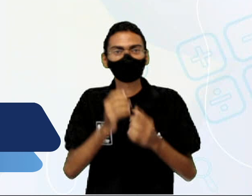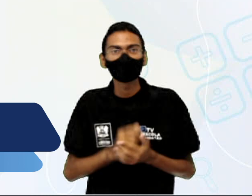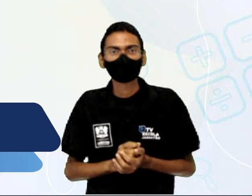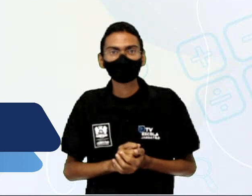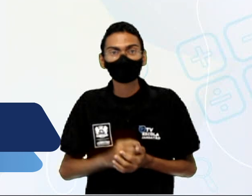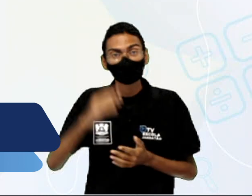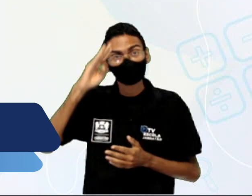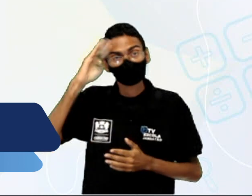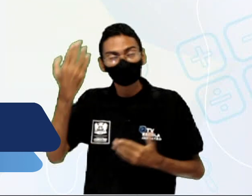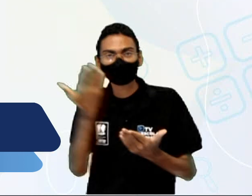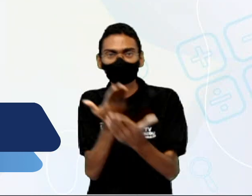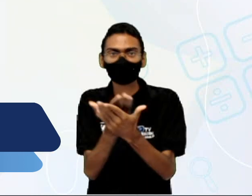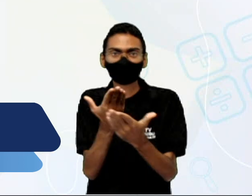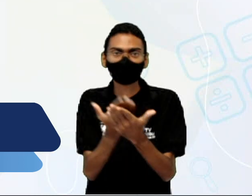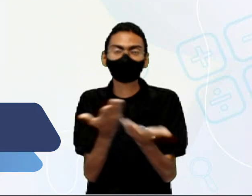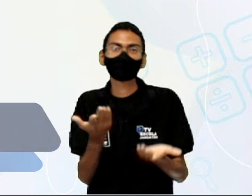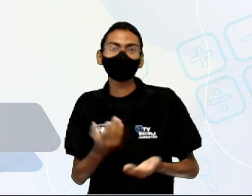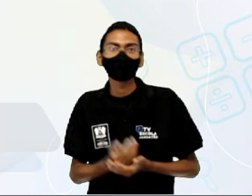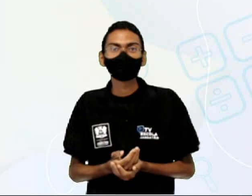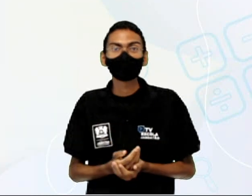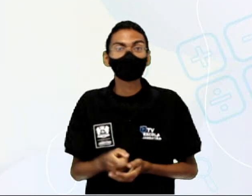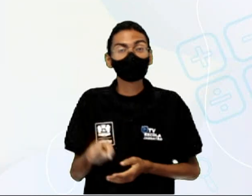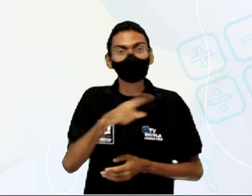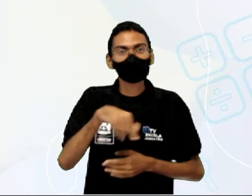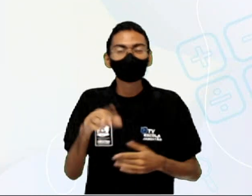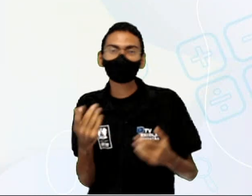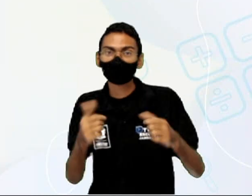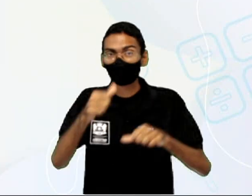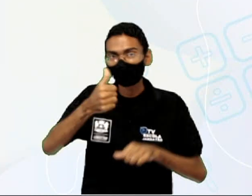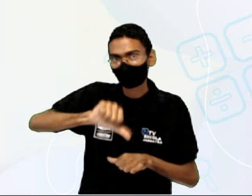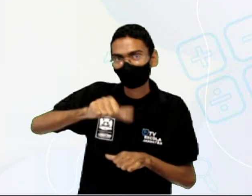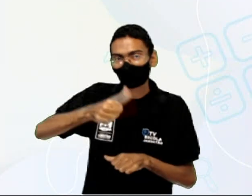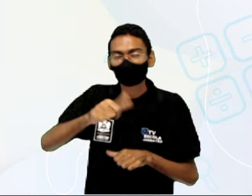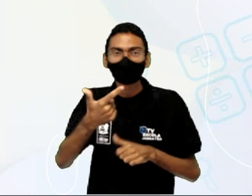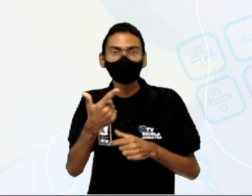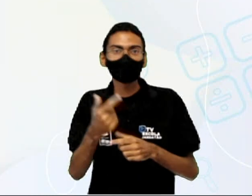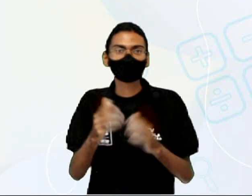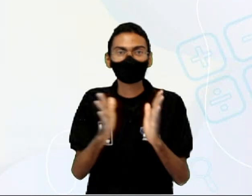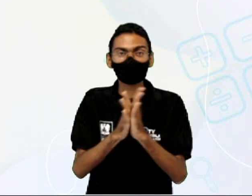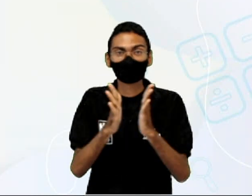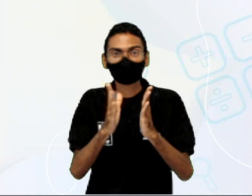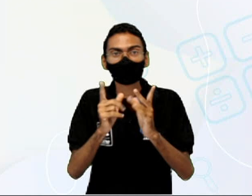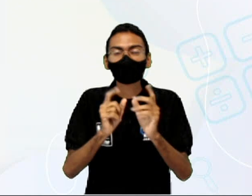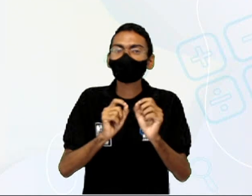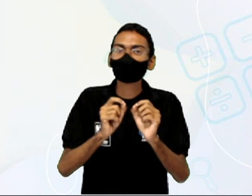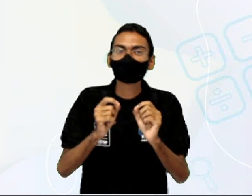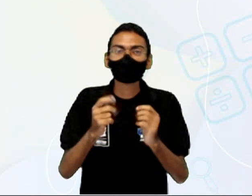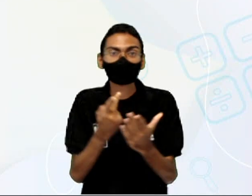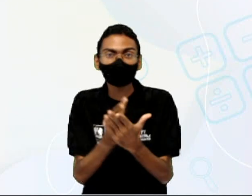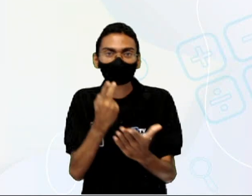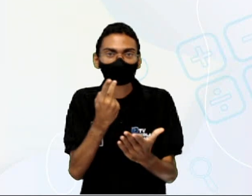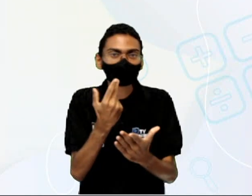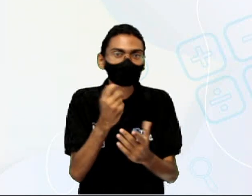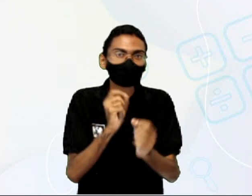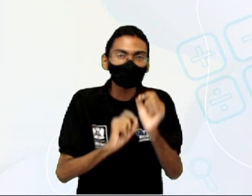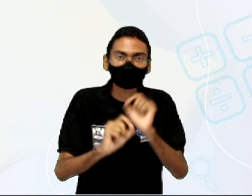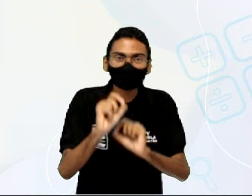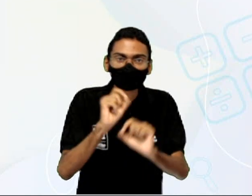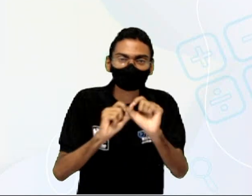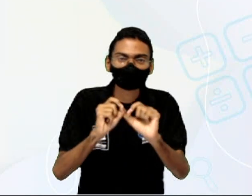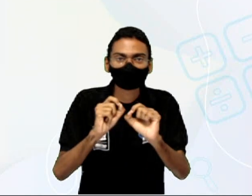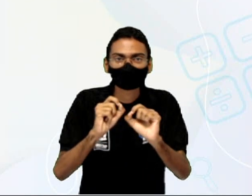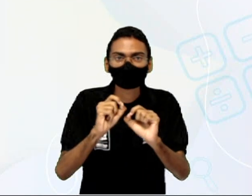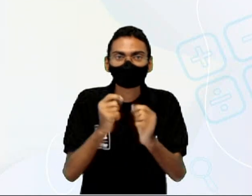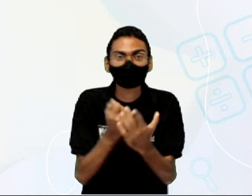objetivo dessa aula é que os estudantes consigam avaliar o impacto causado pelas mudanças econômicas, culturais